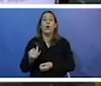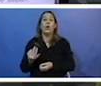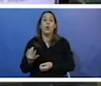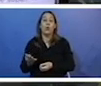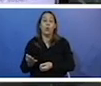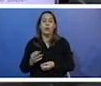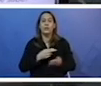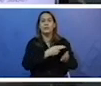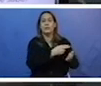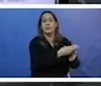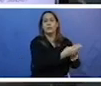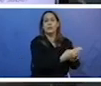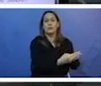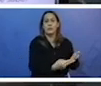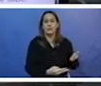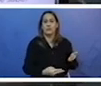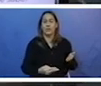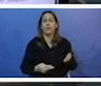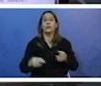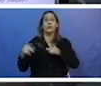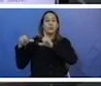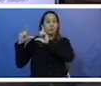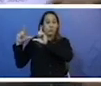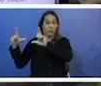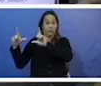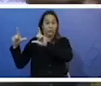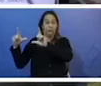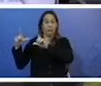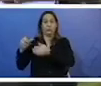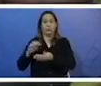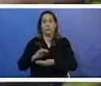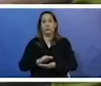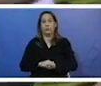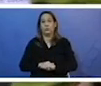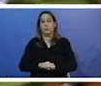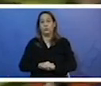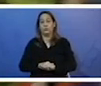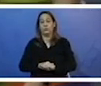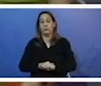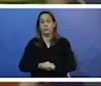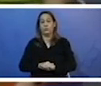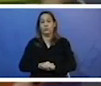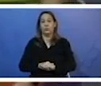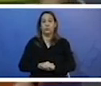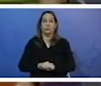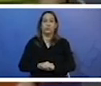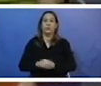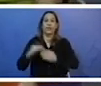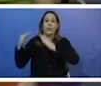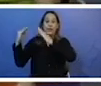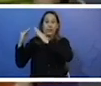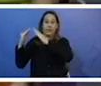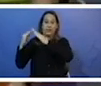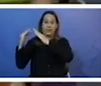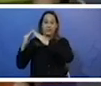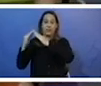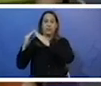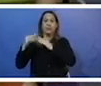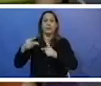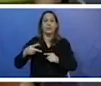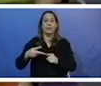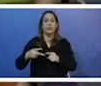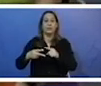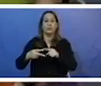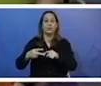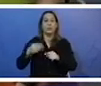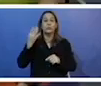estão desenhadas na capa do livro? Quais suas cores? As figuras: a casinha, João e